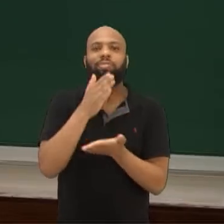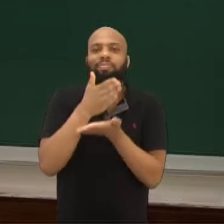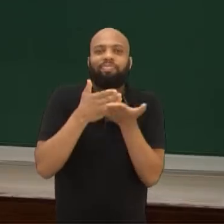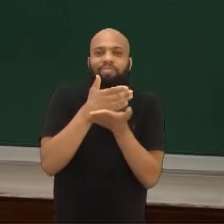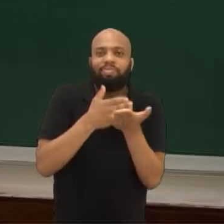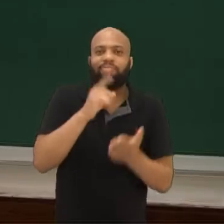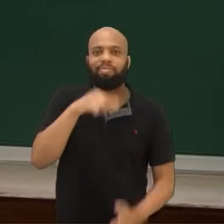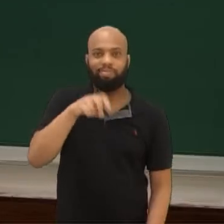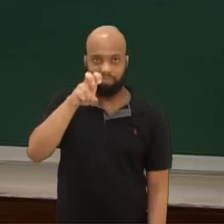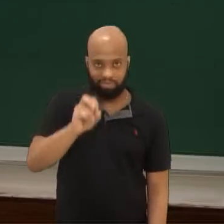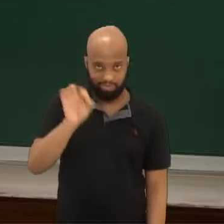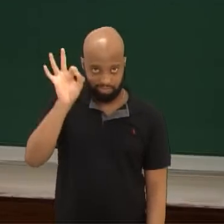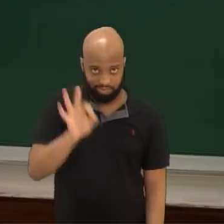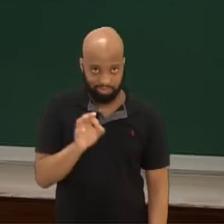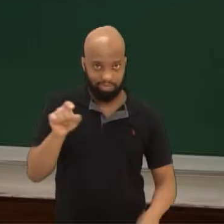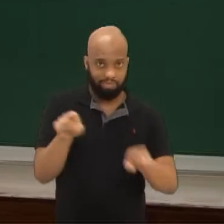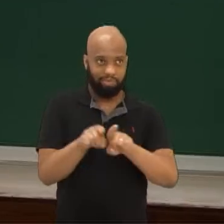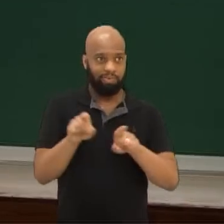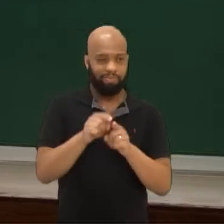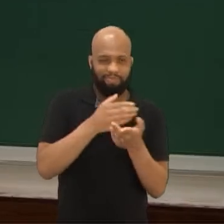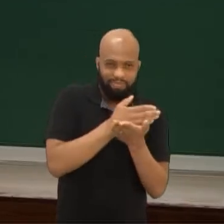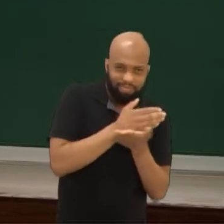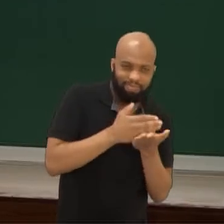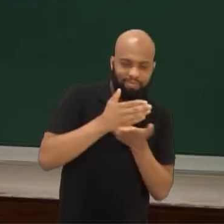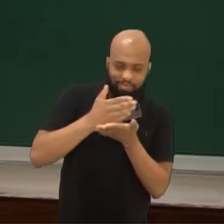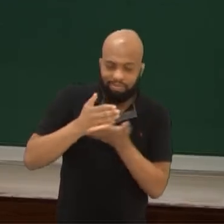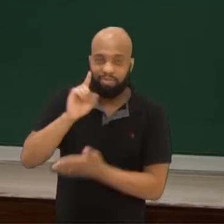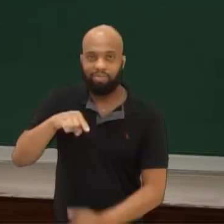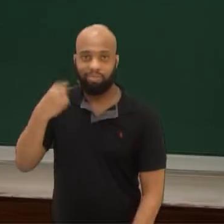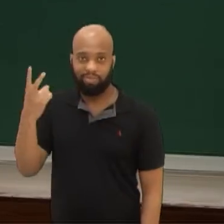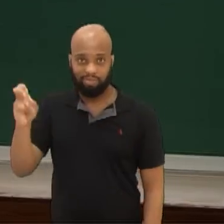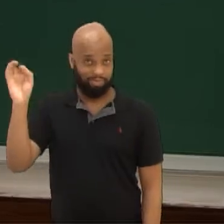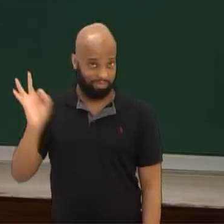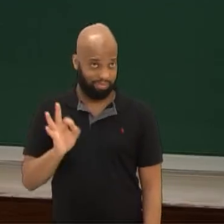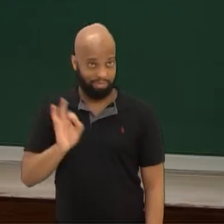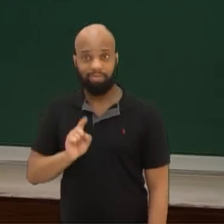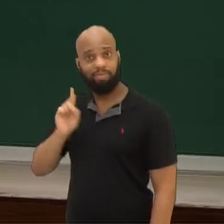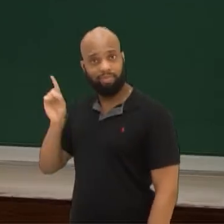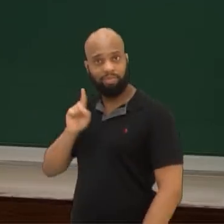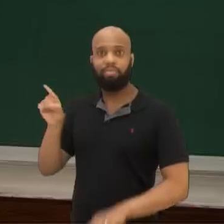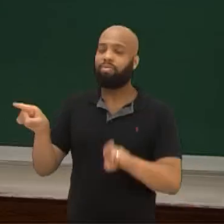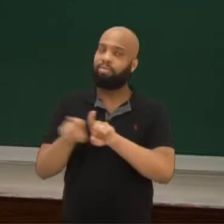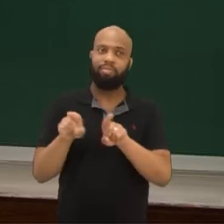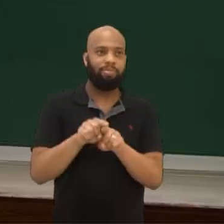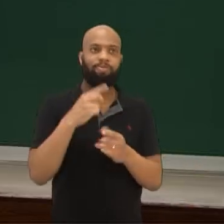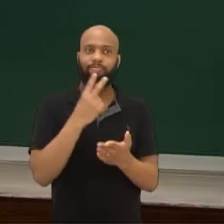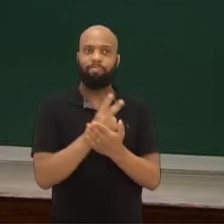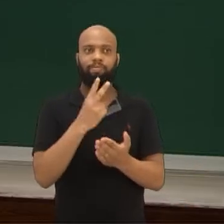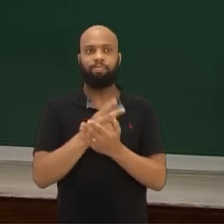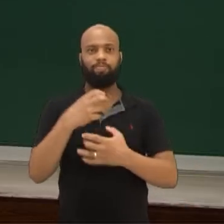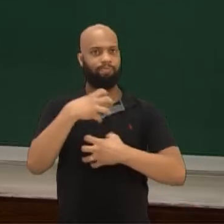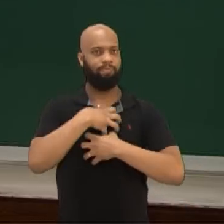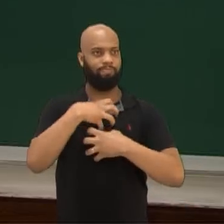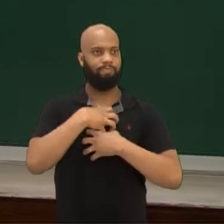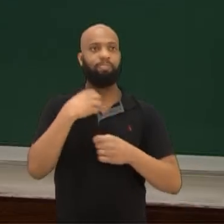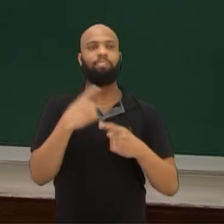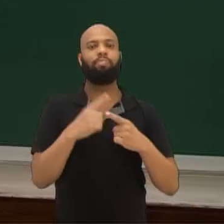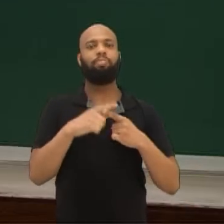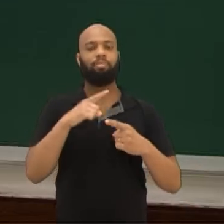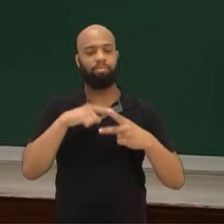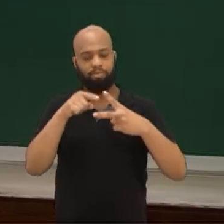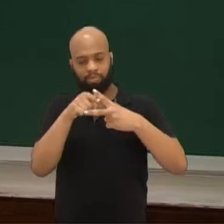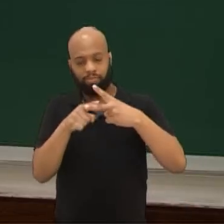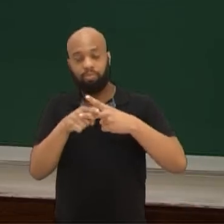era 50% e metade da metade era 25%? Aqui pode pensar da mesma forma. Metade eu tenho um